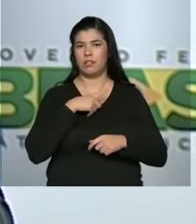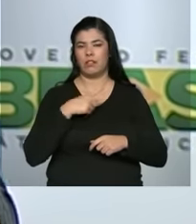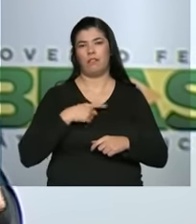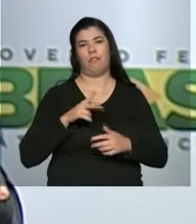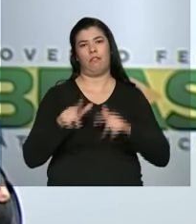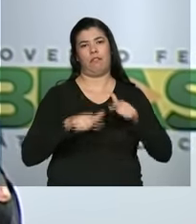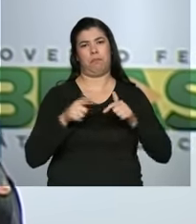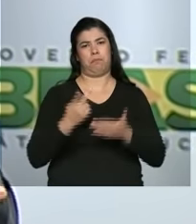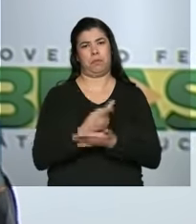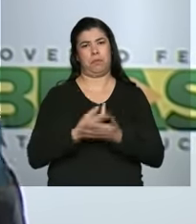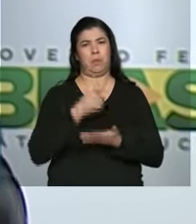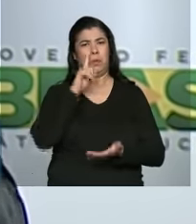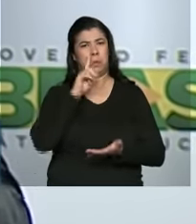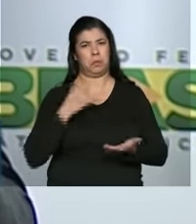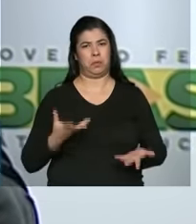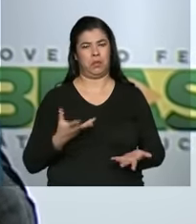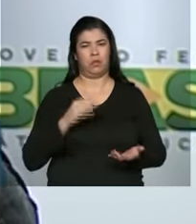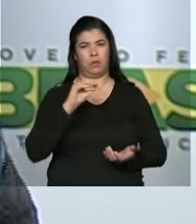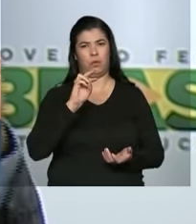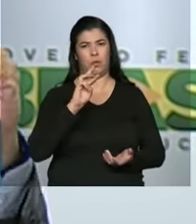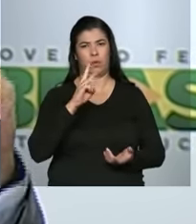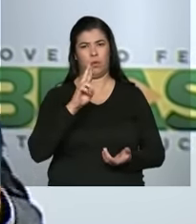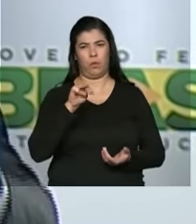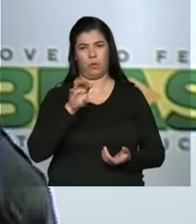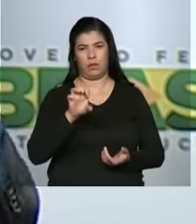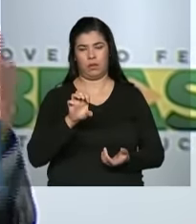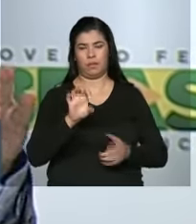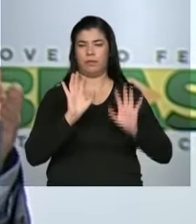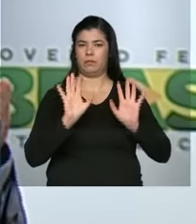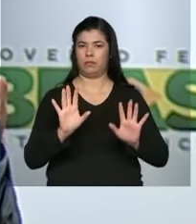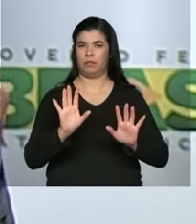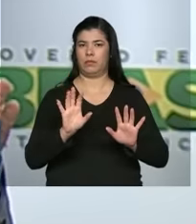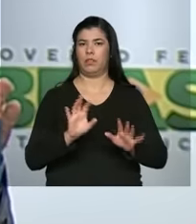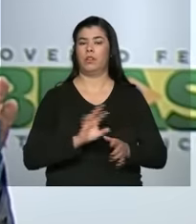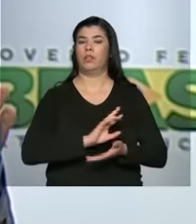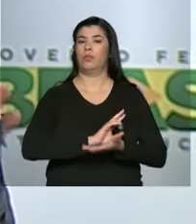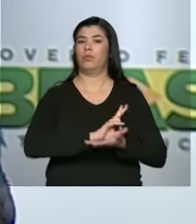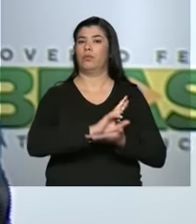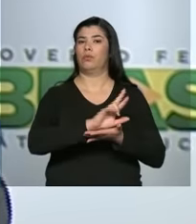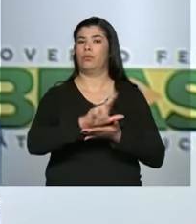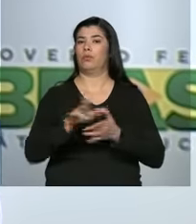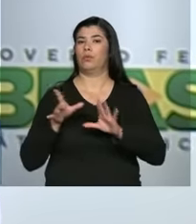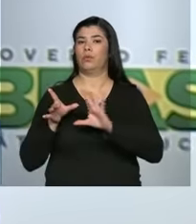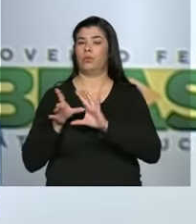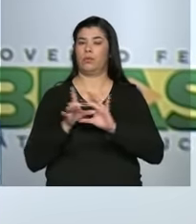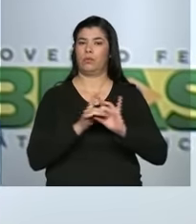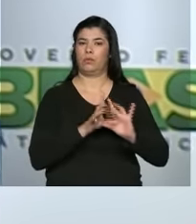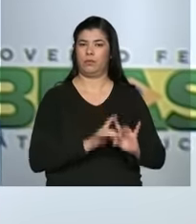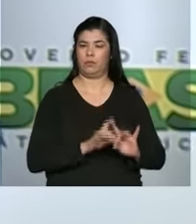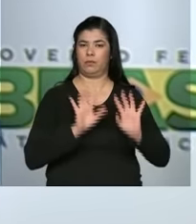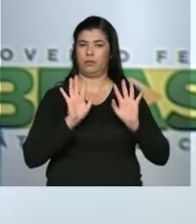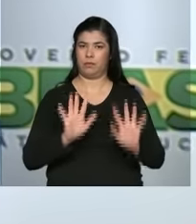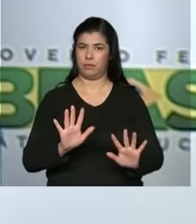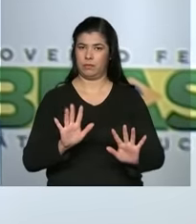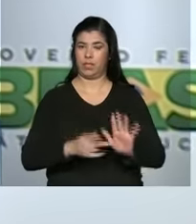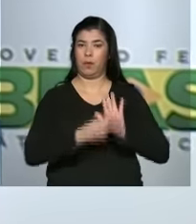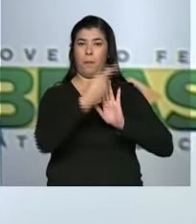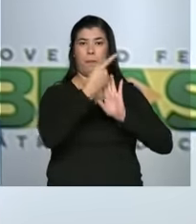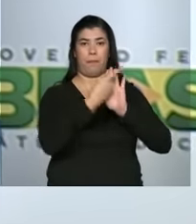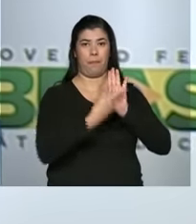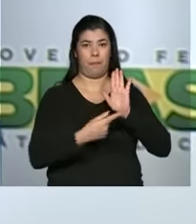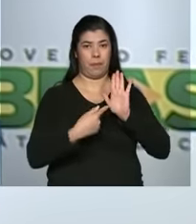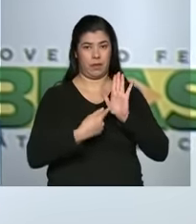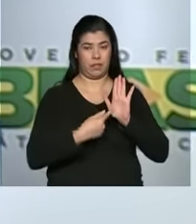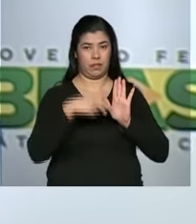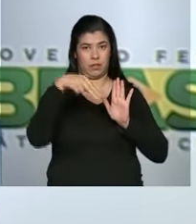Eh mas assim nós vamos agir por várias frentes a hora que a gente padroniza as normas